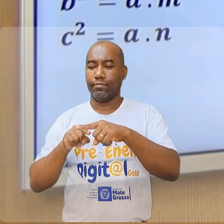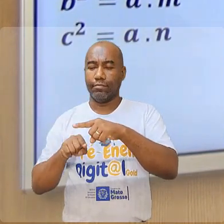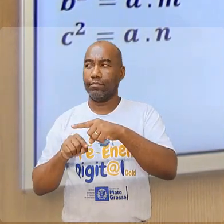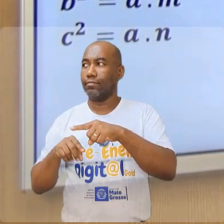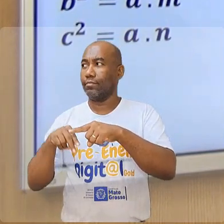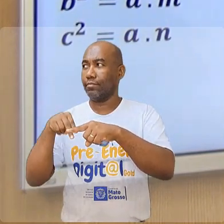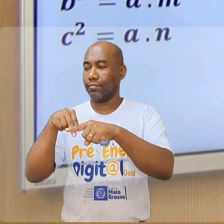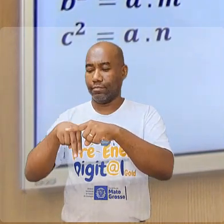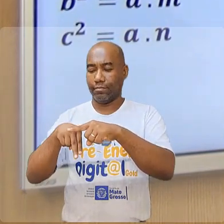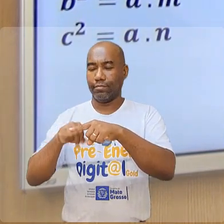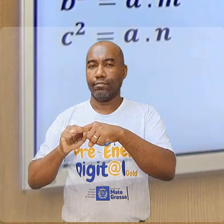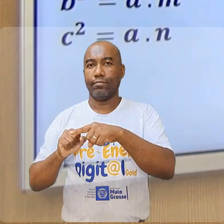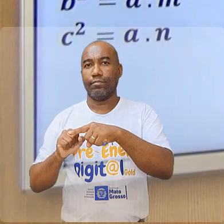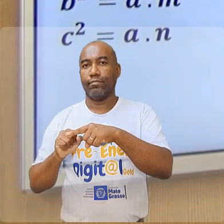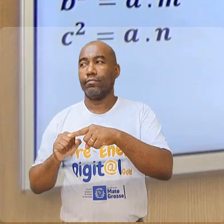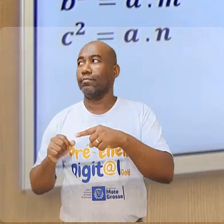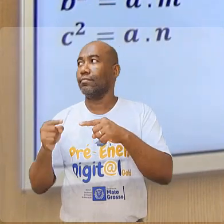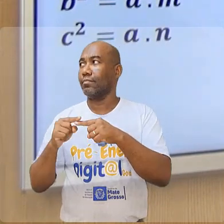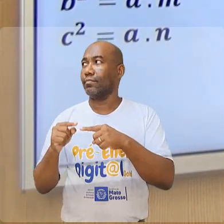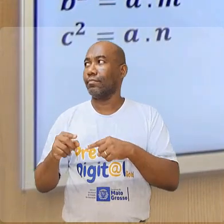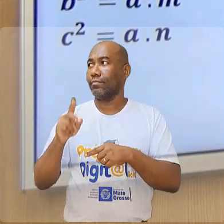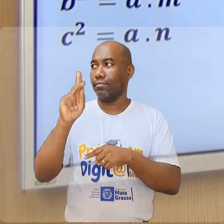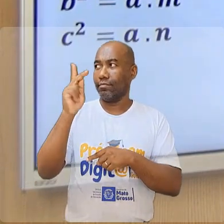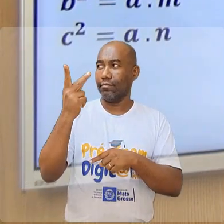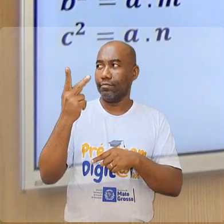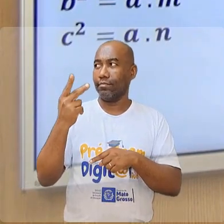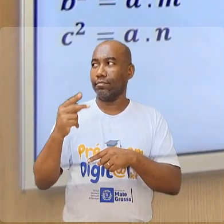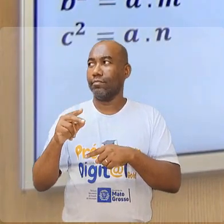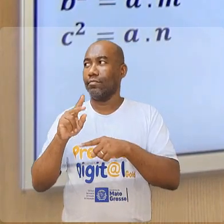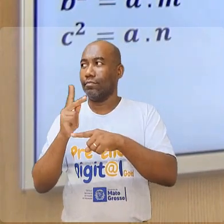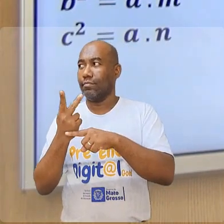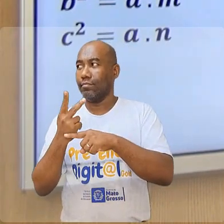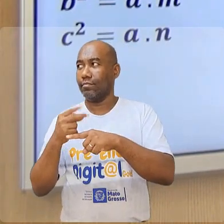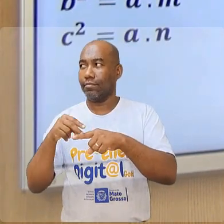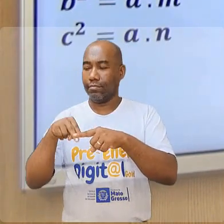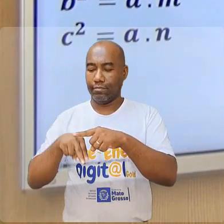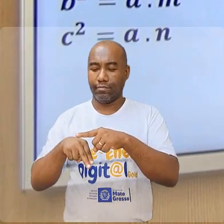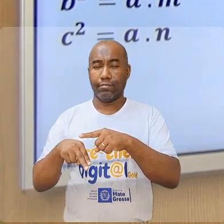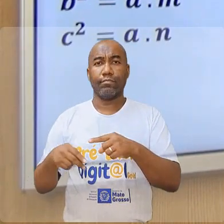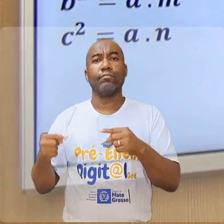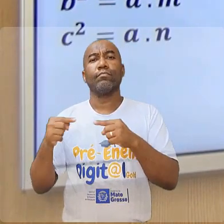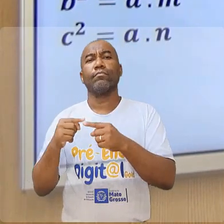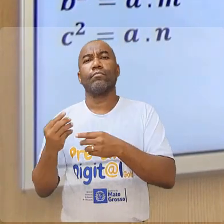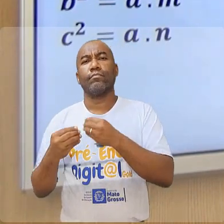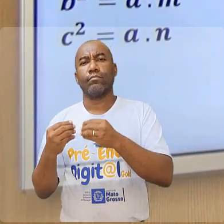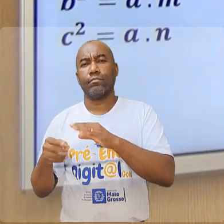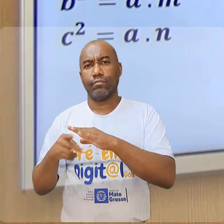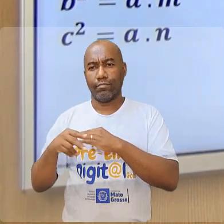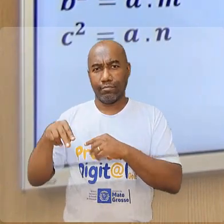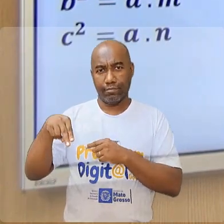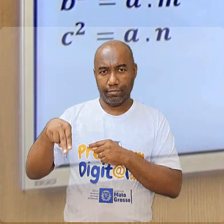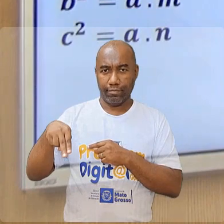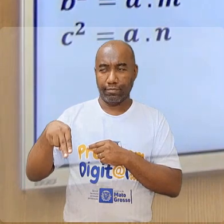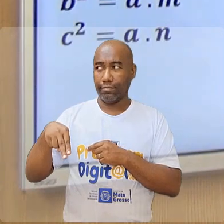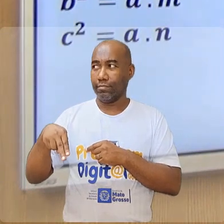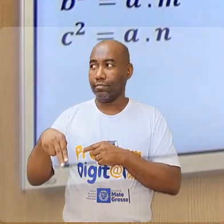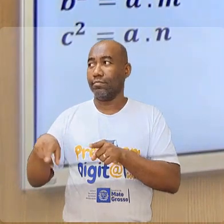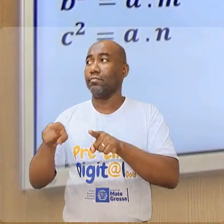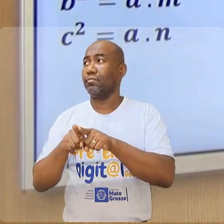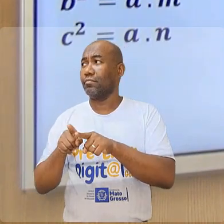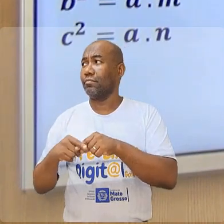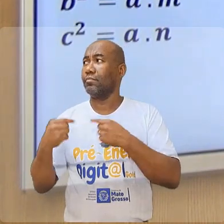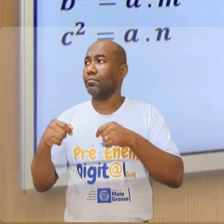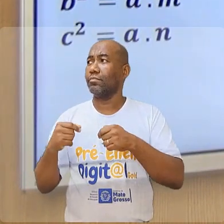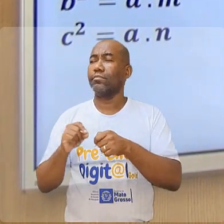h e para eu tô com do embaixo dele eu peguei o h do médio Então se pegando a mesma posição com n eu podia olhar